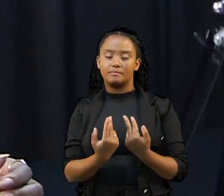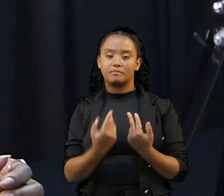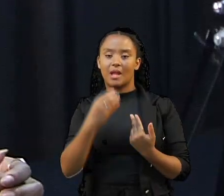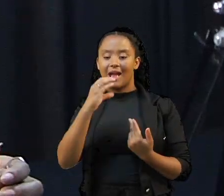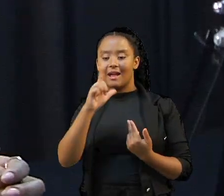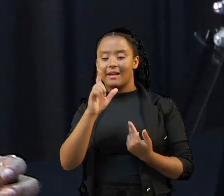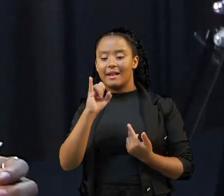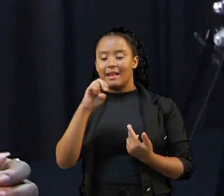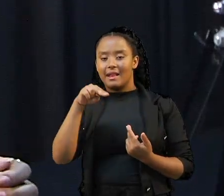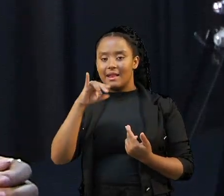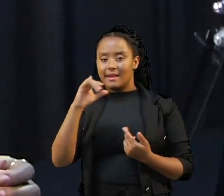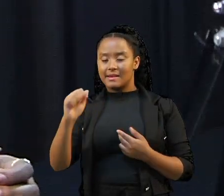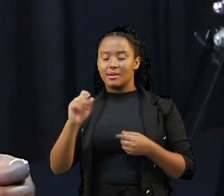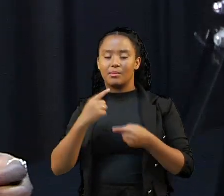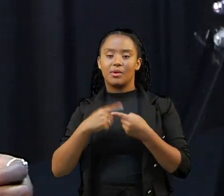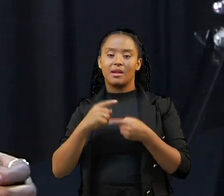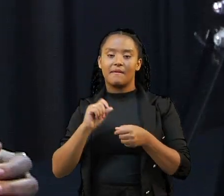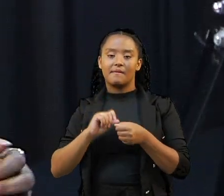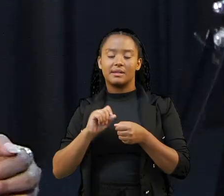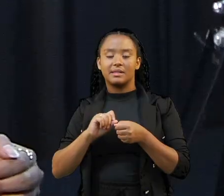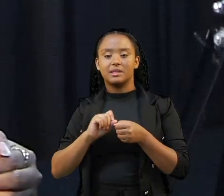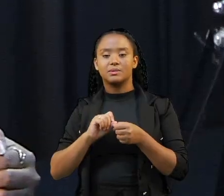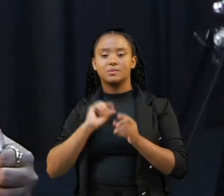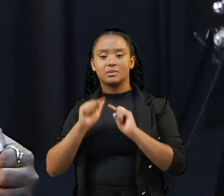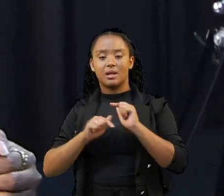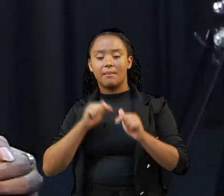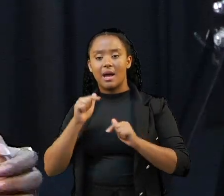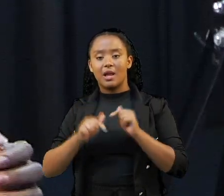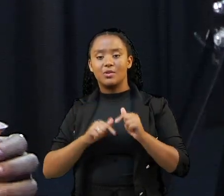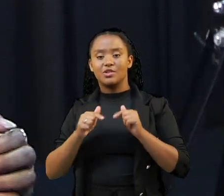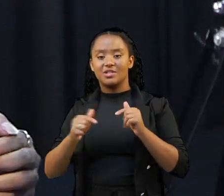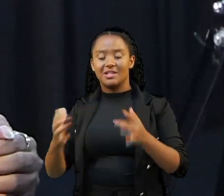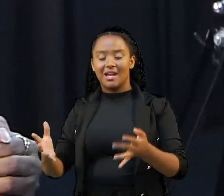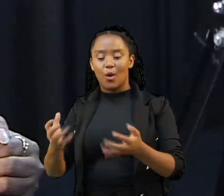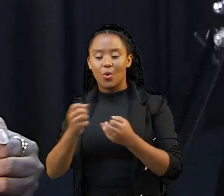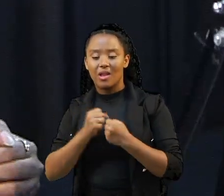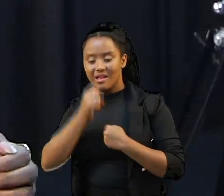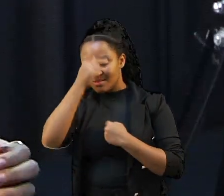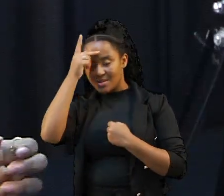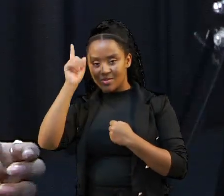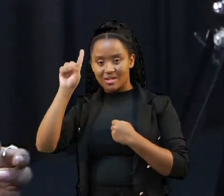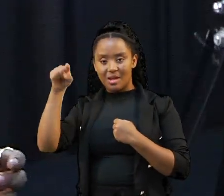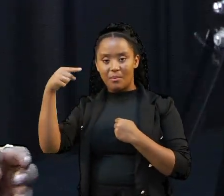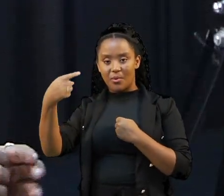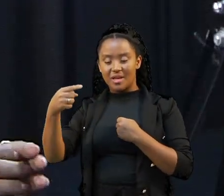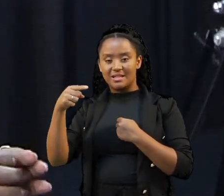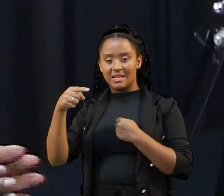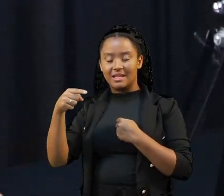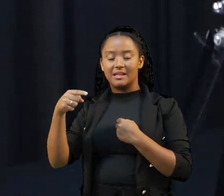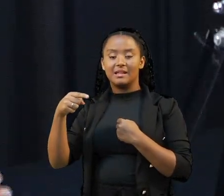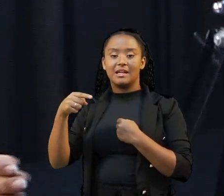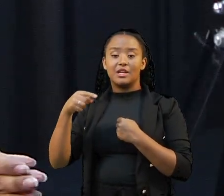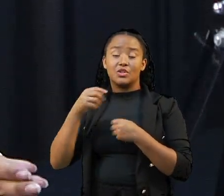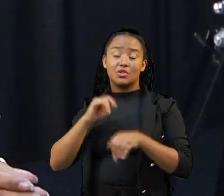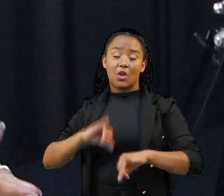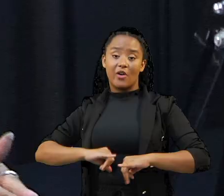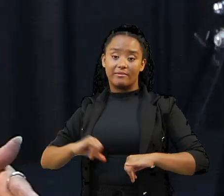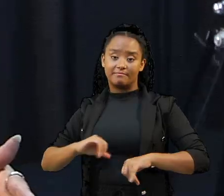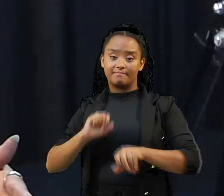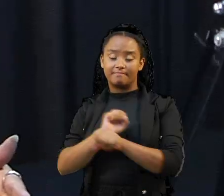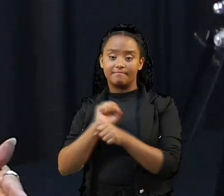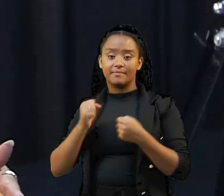o trabalho de pós-resgate das pessoas de vítimas de trabalho escravo, análogo à escravidão,